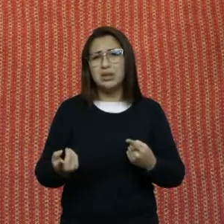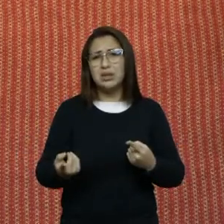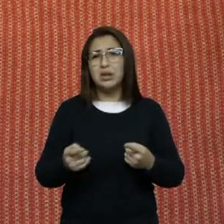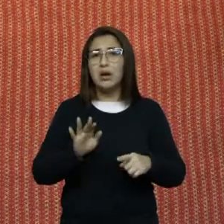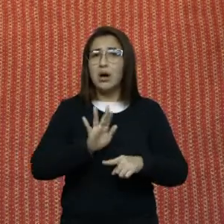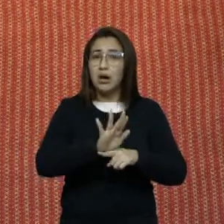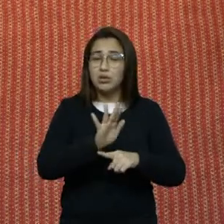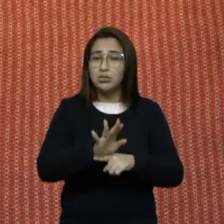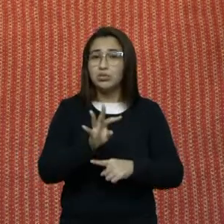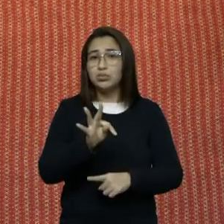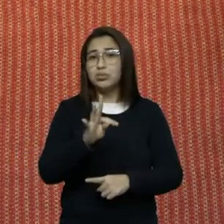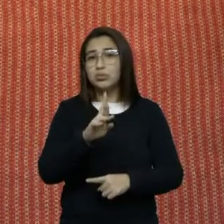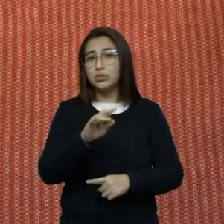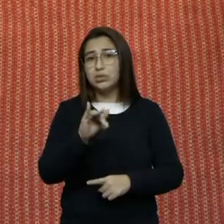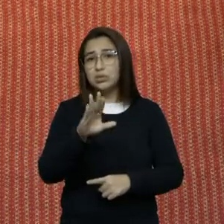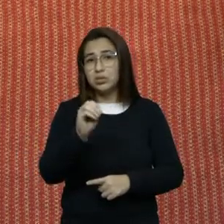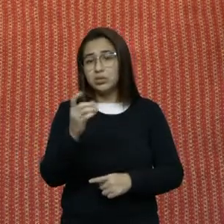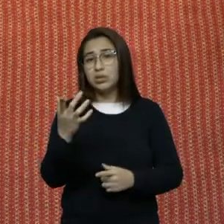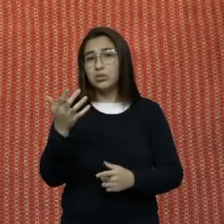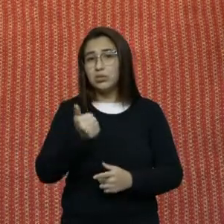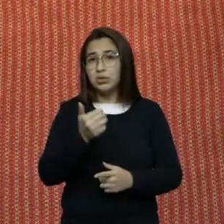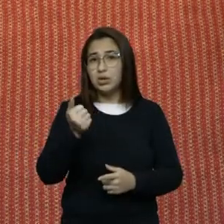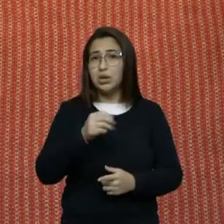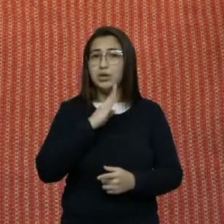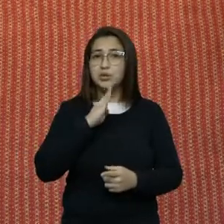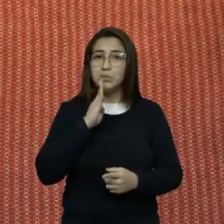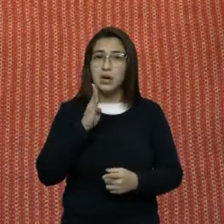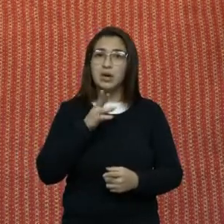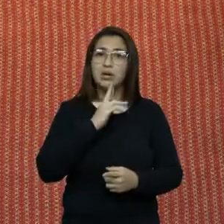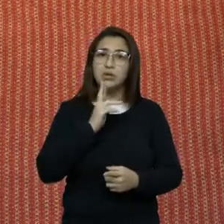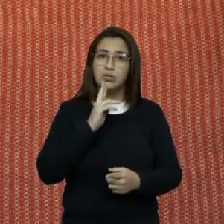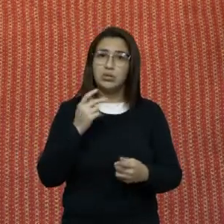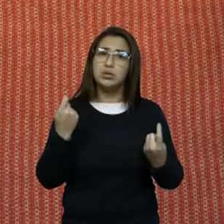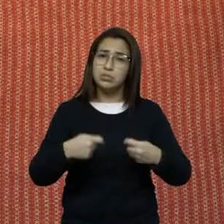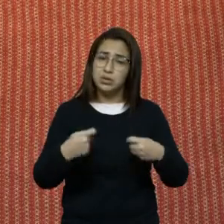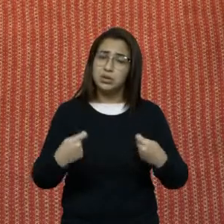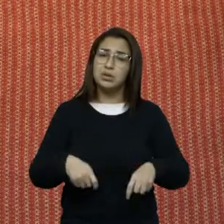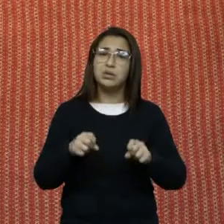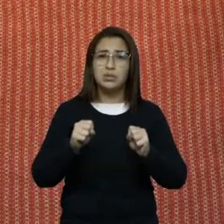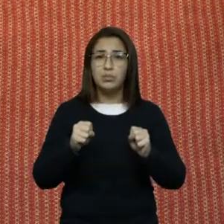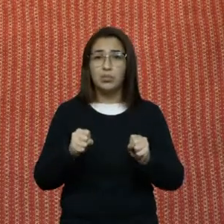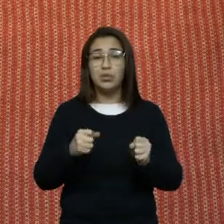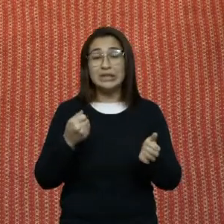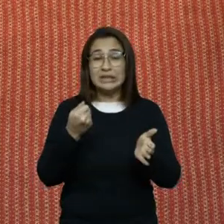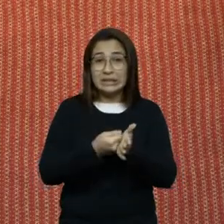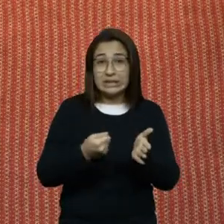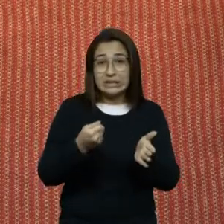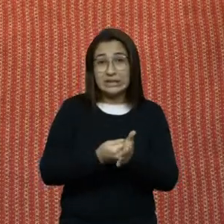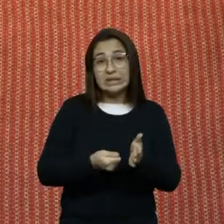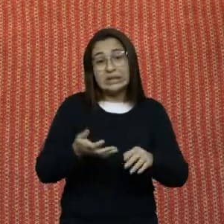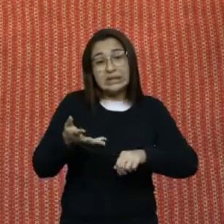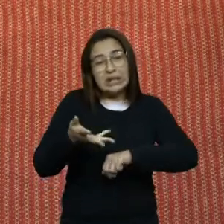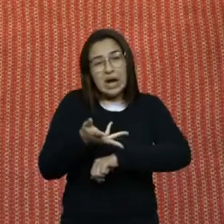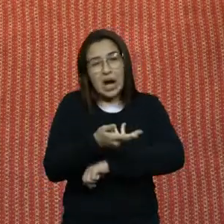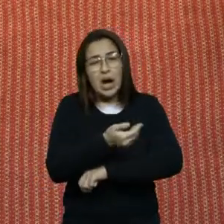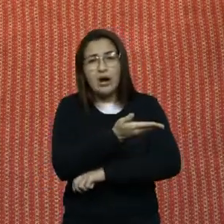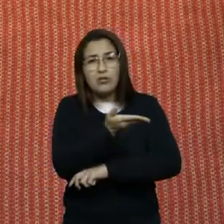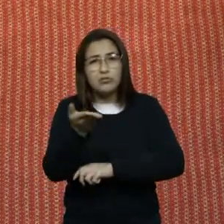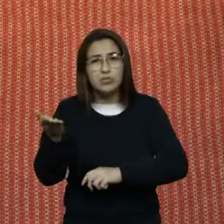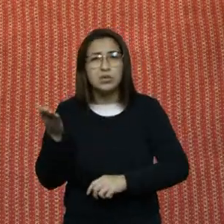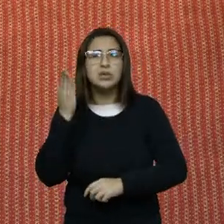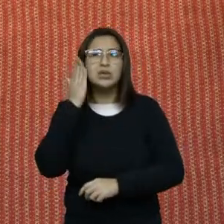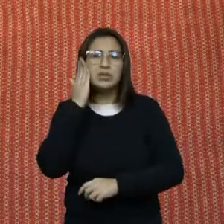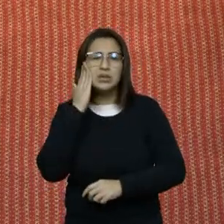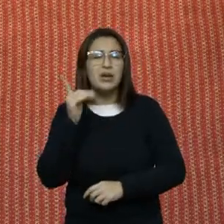beneficiam trigo leite os bares restaurantes o que fazer isso então eu peço eu vou tentar te convencer os senhores sei que é um